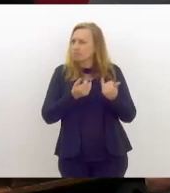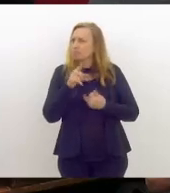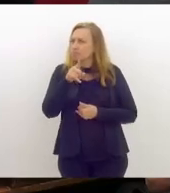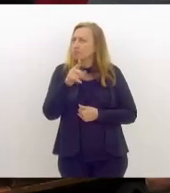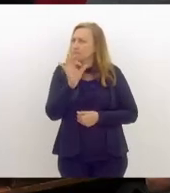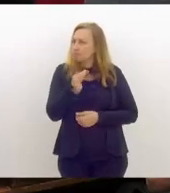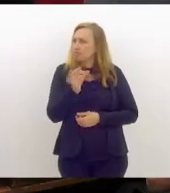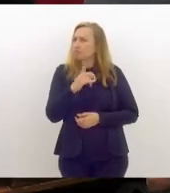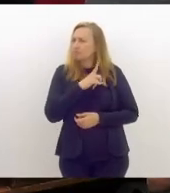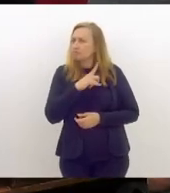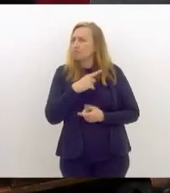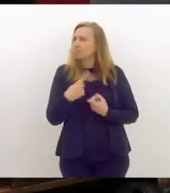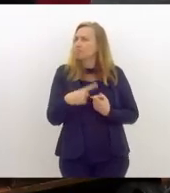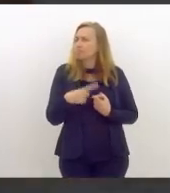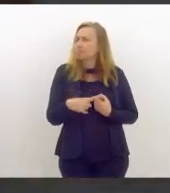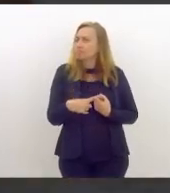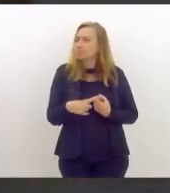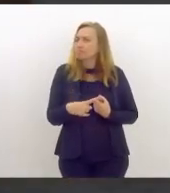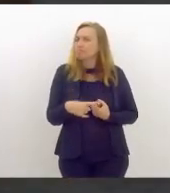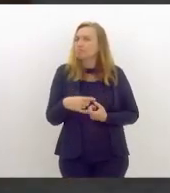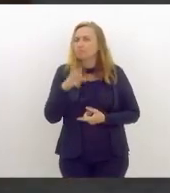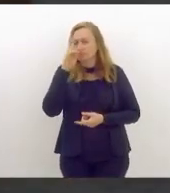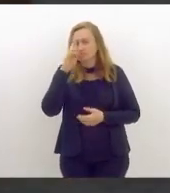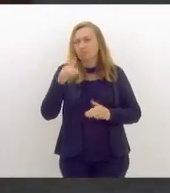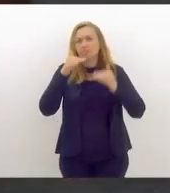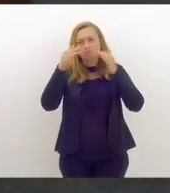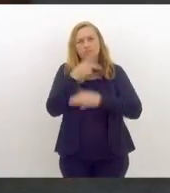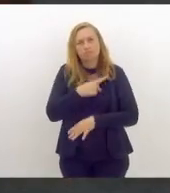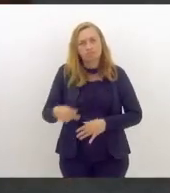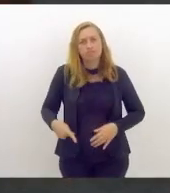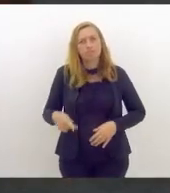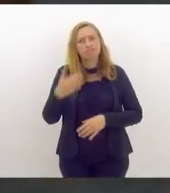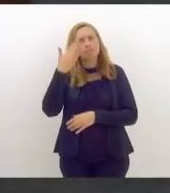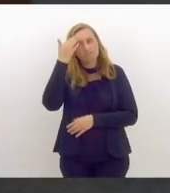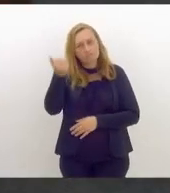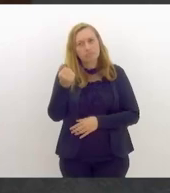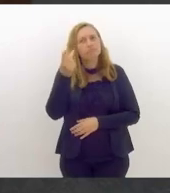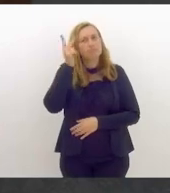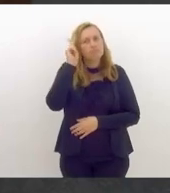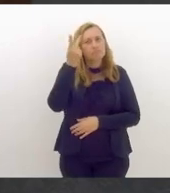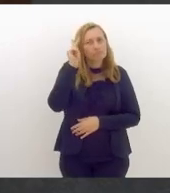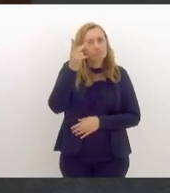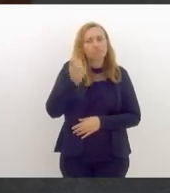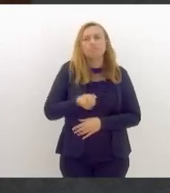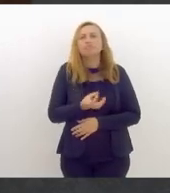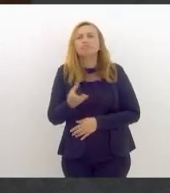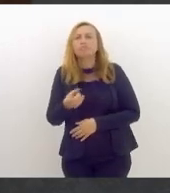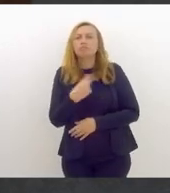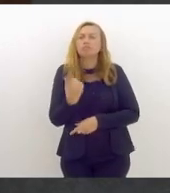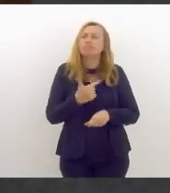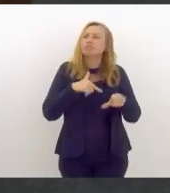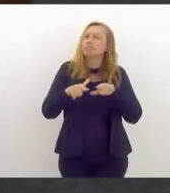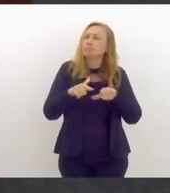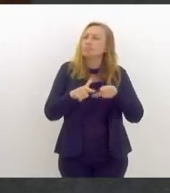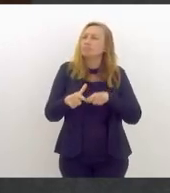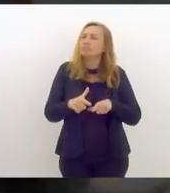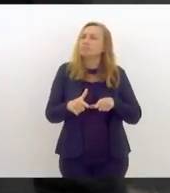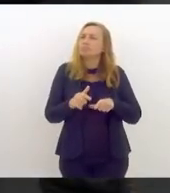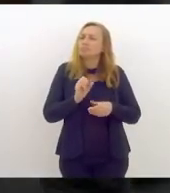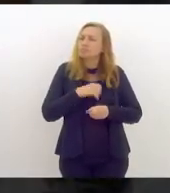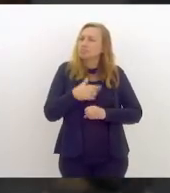tem, porque Vossa Excelência sabe, pela história aqui, o quanto a gente trabalha aí com a questão